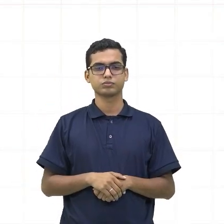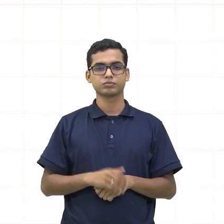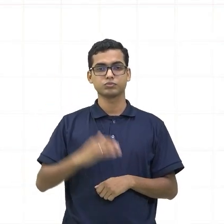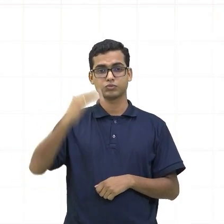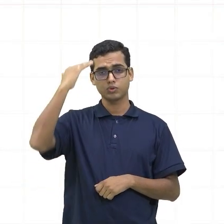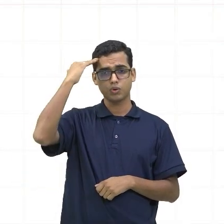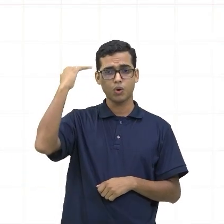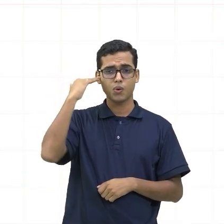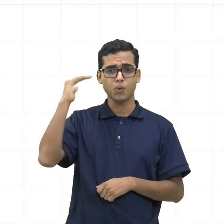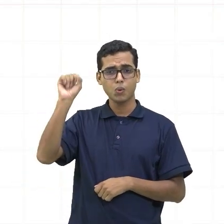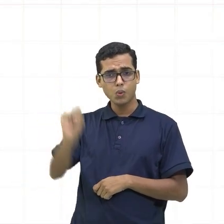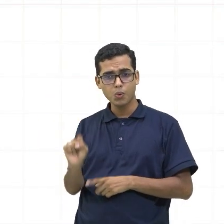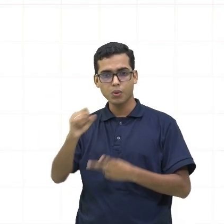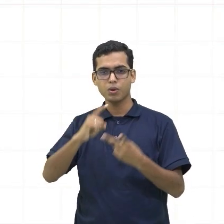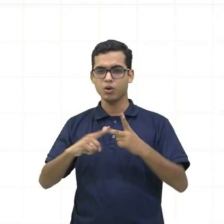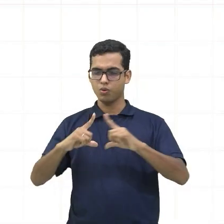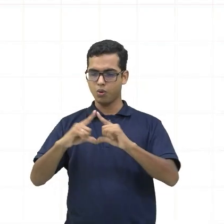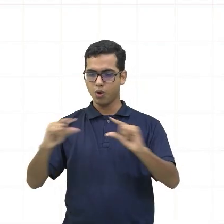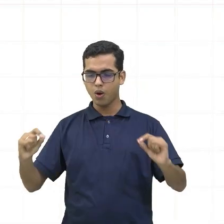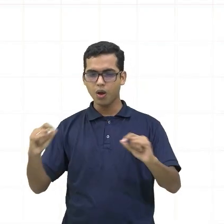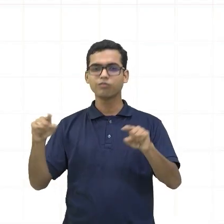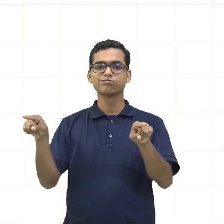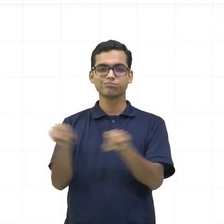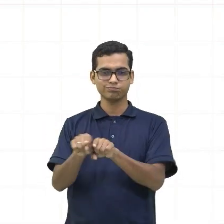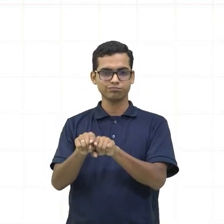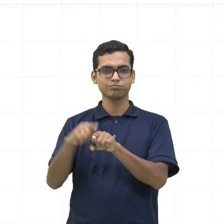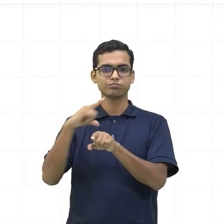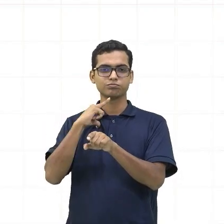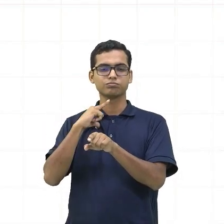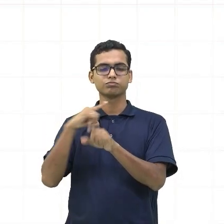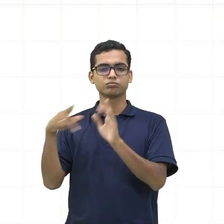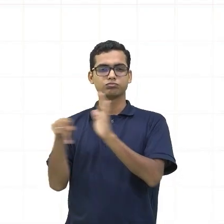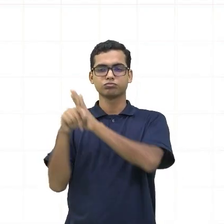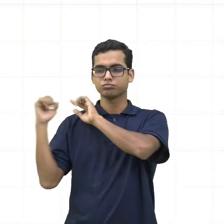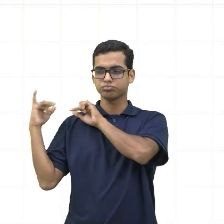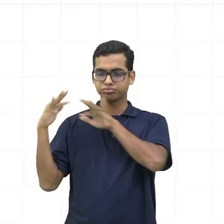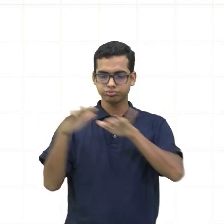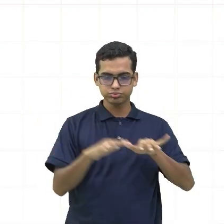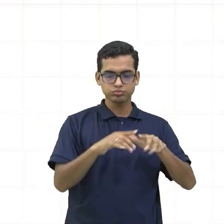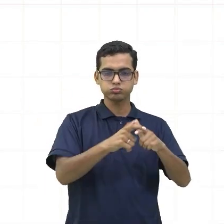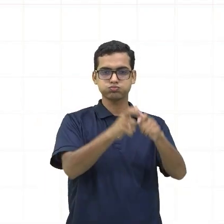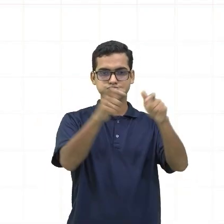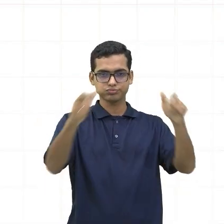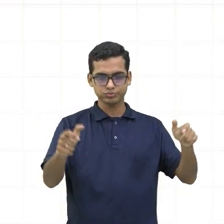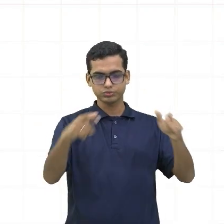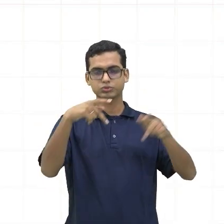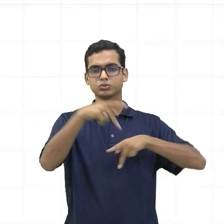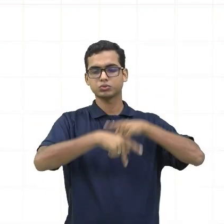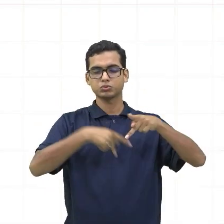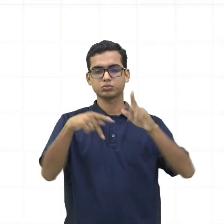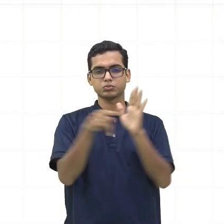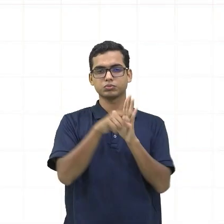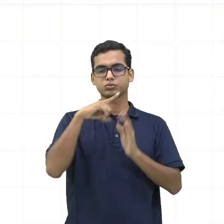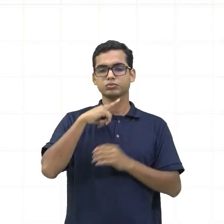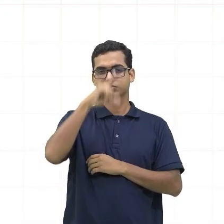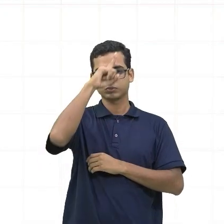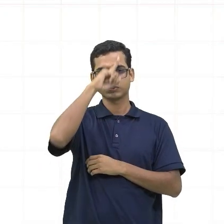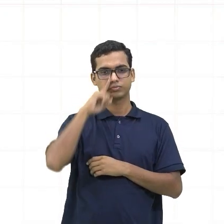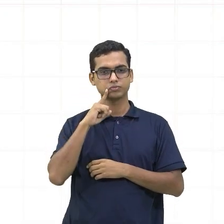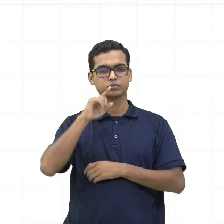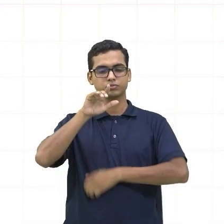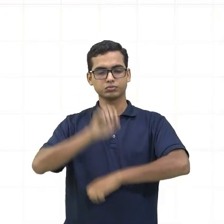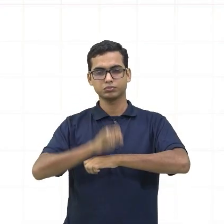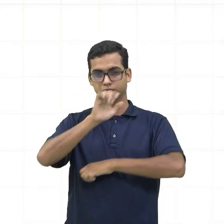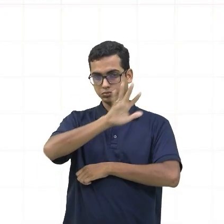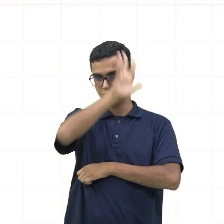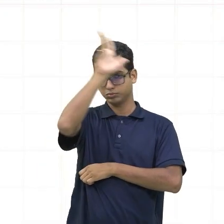sul-coreanas, japonesas, que vieram contribuir aí para o aumento dessa população amarela no estado do Amazonas. Uma das